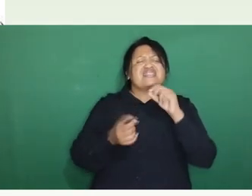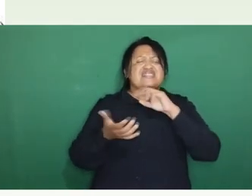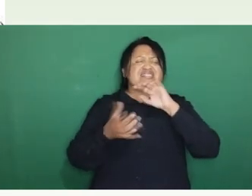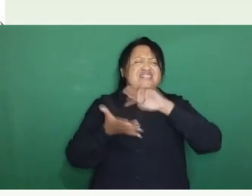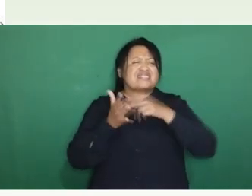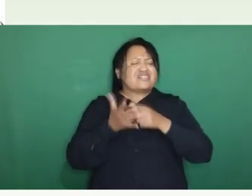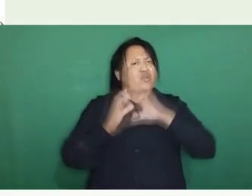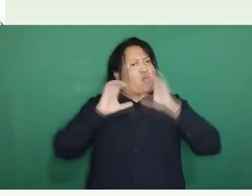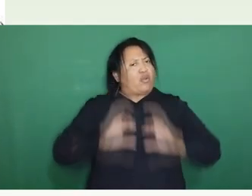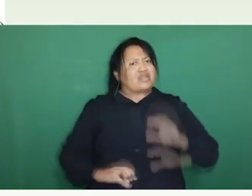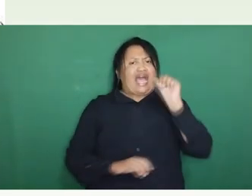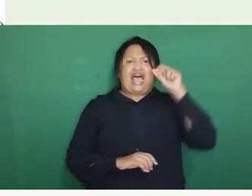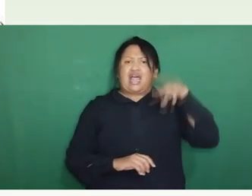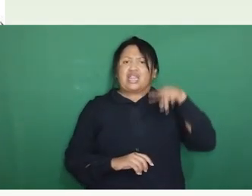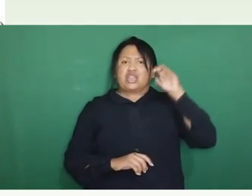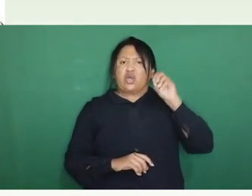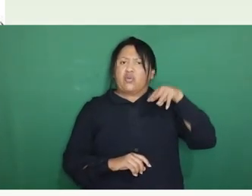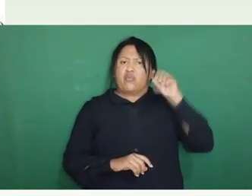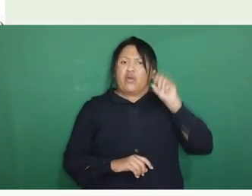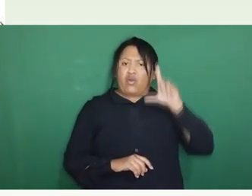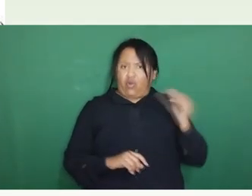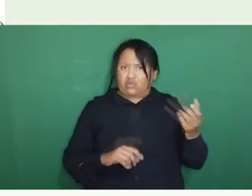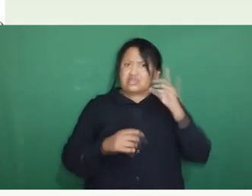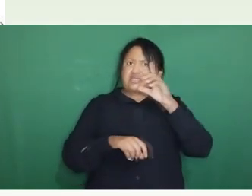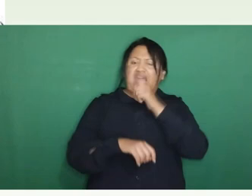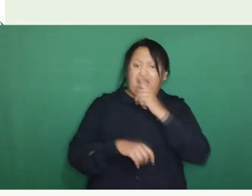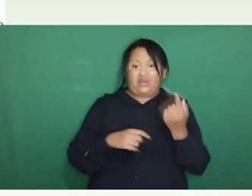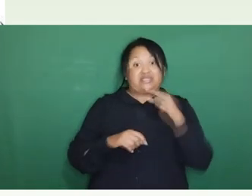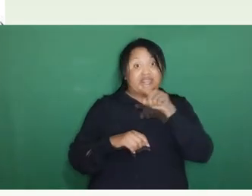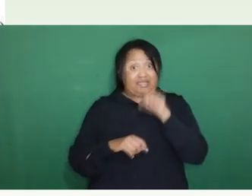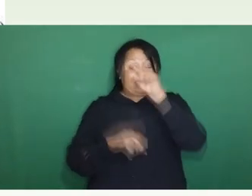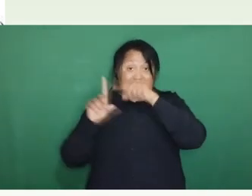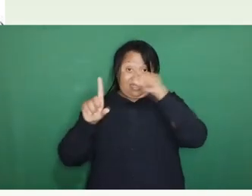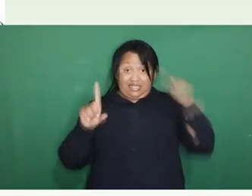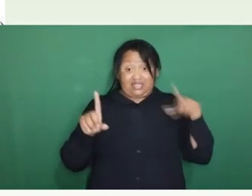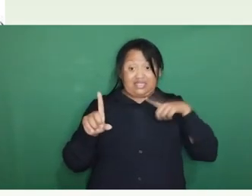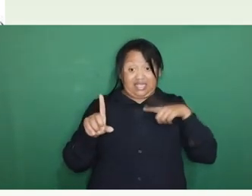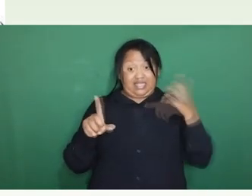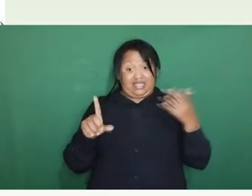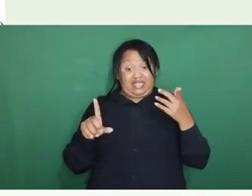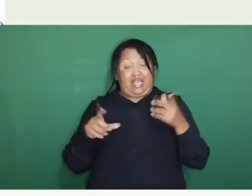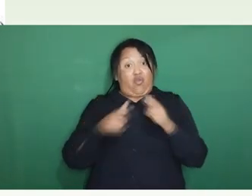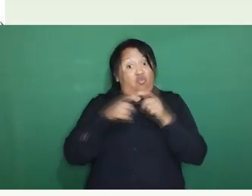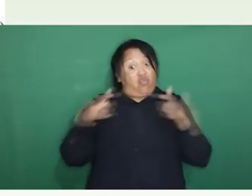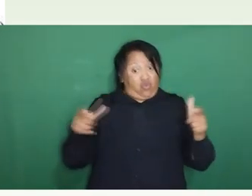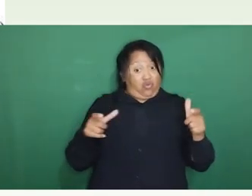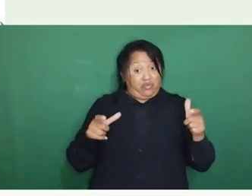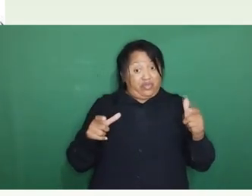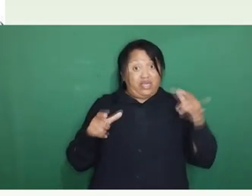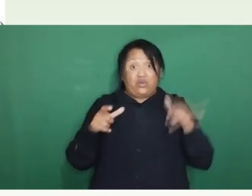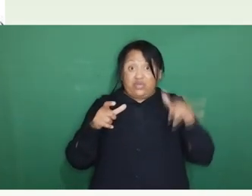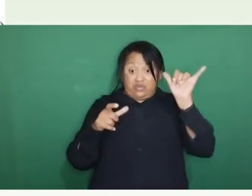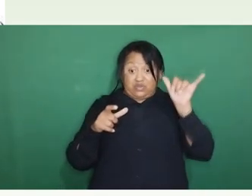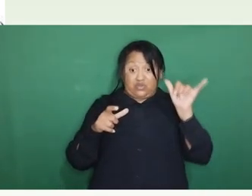o comportamento anônima da água nesse gráfico aqui a gente tem no eixo Y o volume e